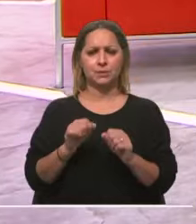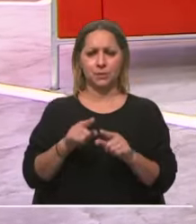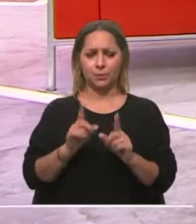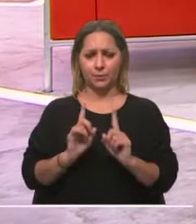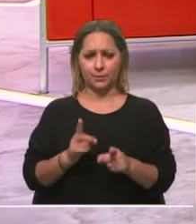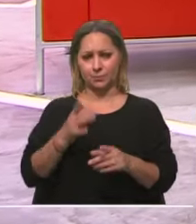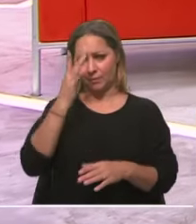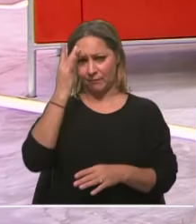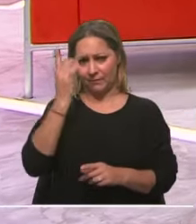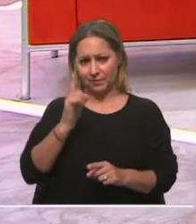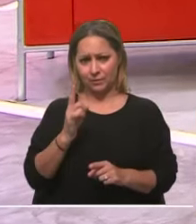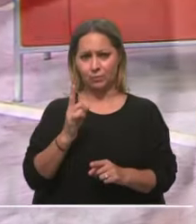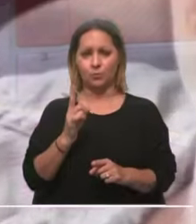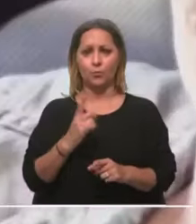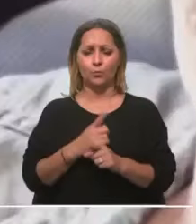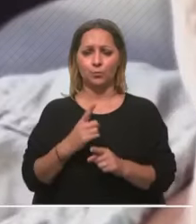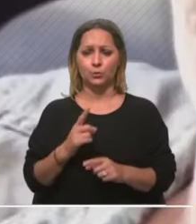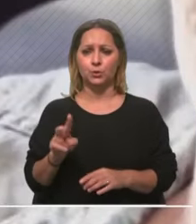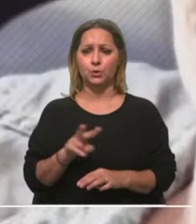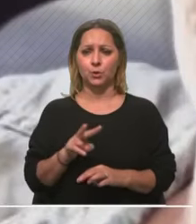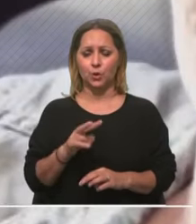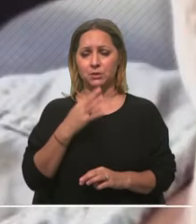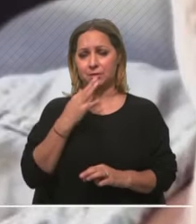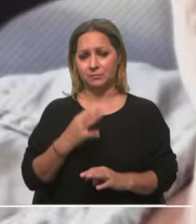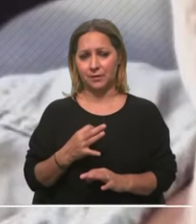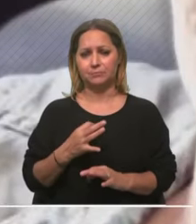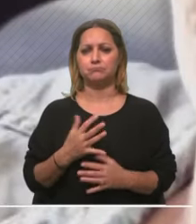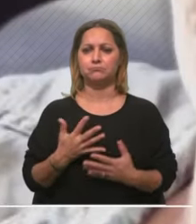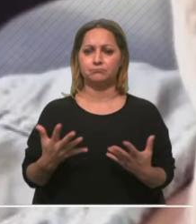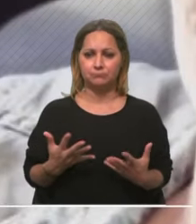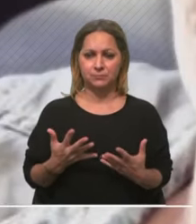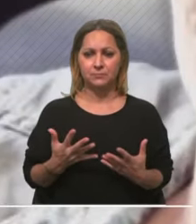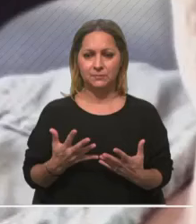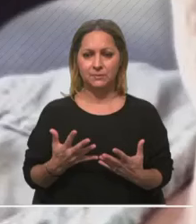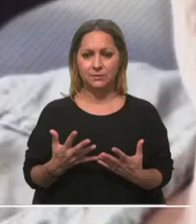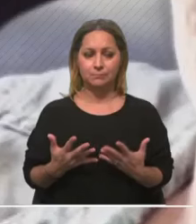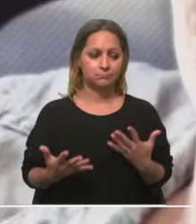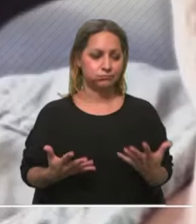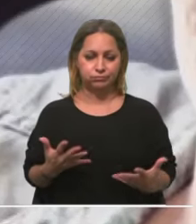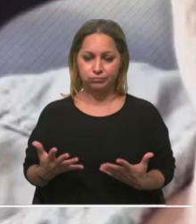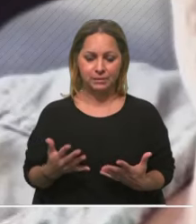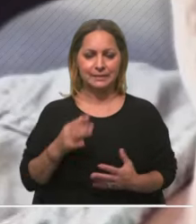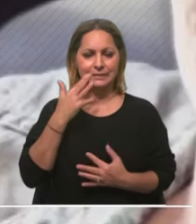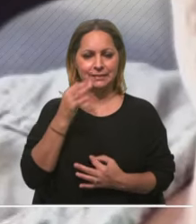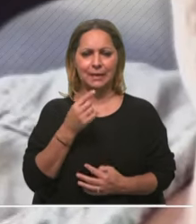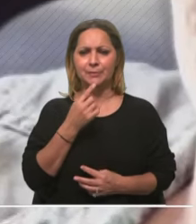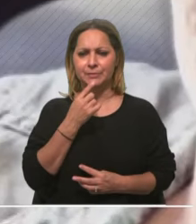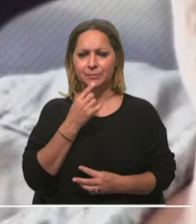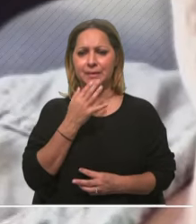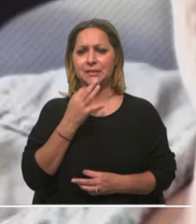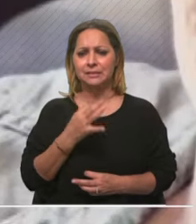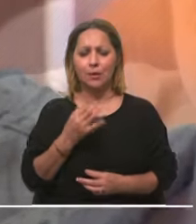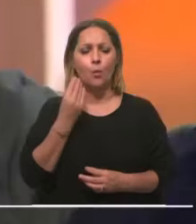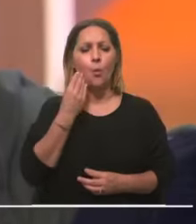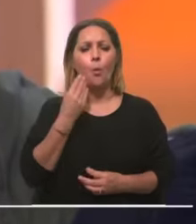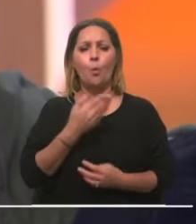fácil de facto nós tivemos que que rachar lenha um com o outro e tentarmos mesmo perceber de que